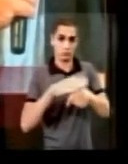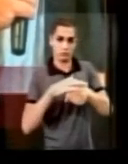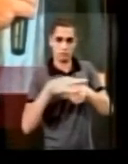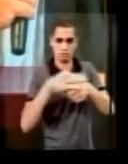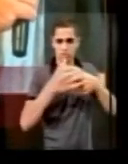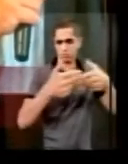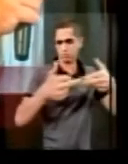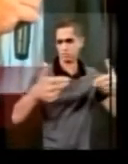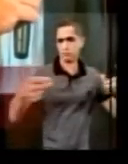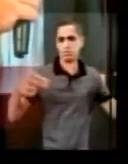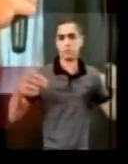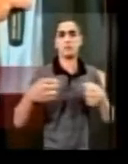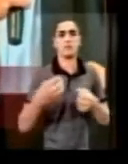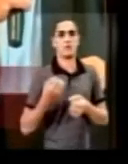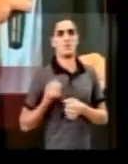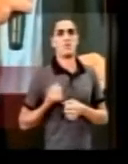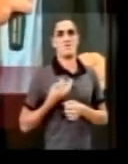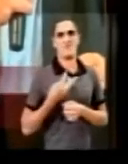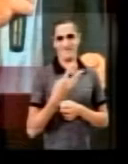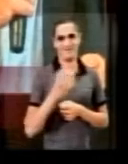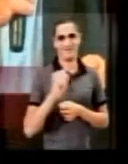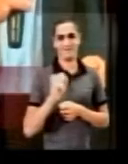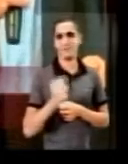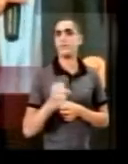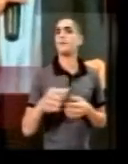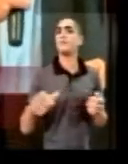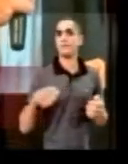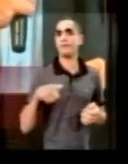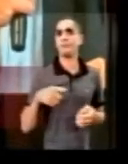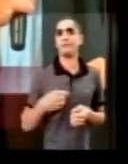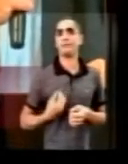epidemiológica 38, nós estamos com